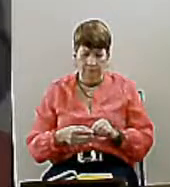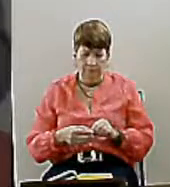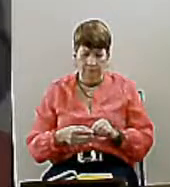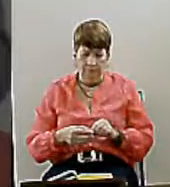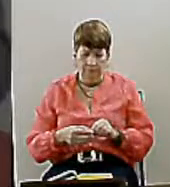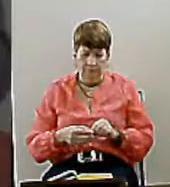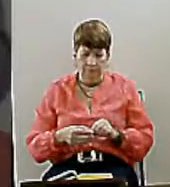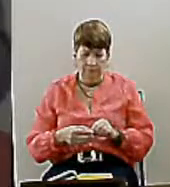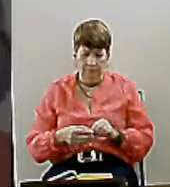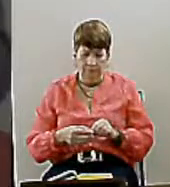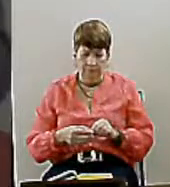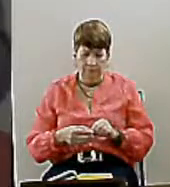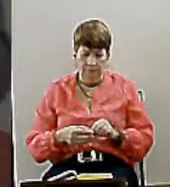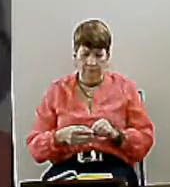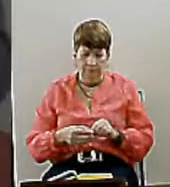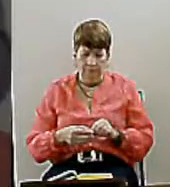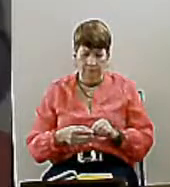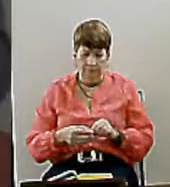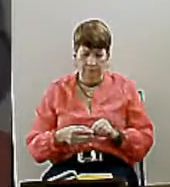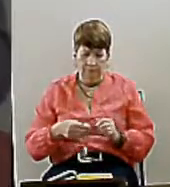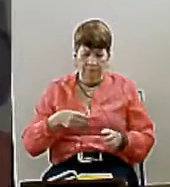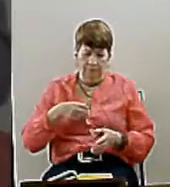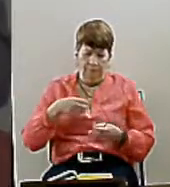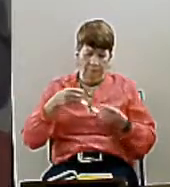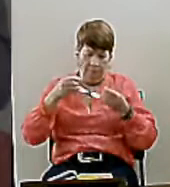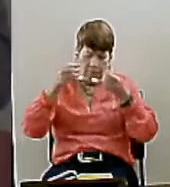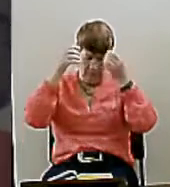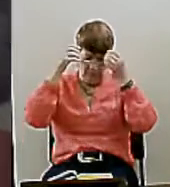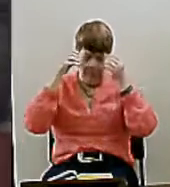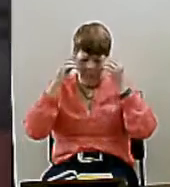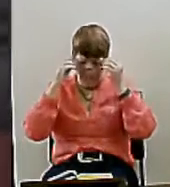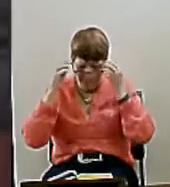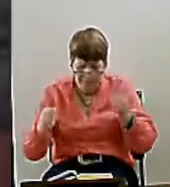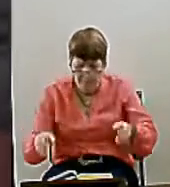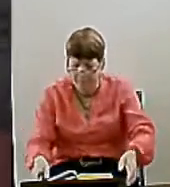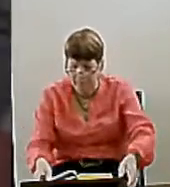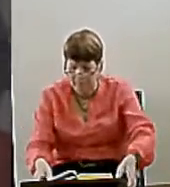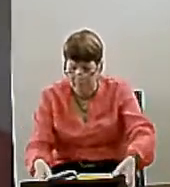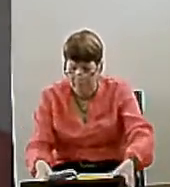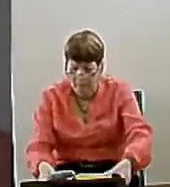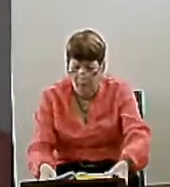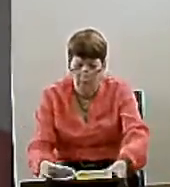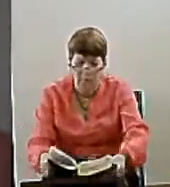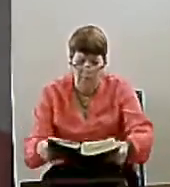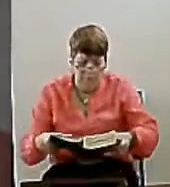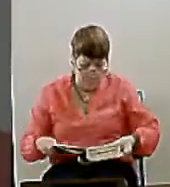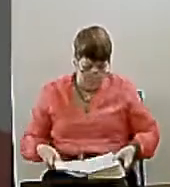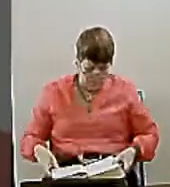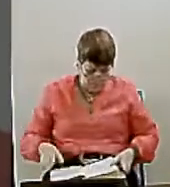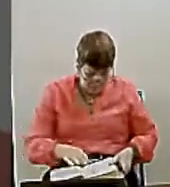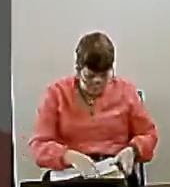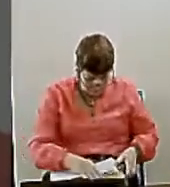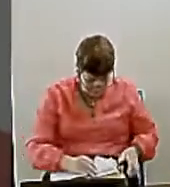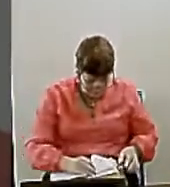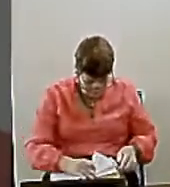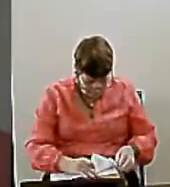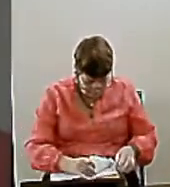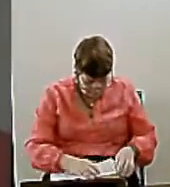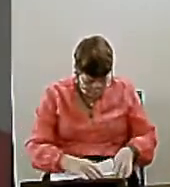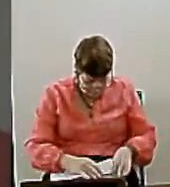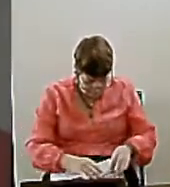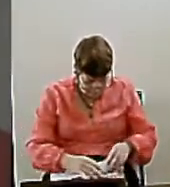abre comigo a palavra do Senhor por um momento em primeiro Coríntios Capítulo 3 a partir do verso 10